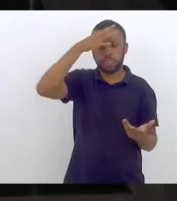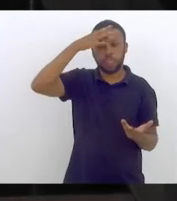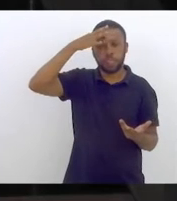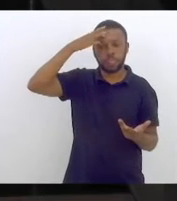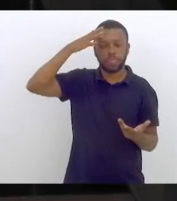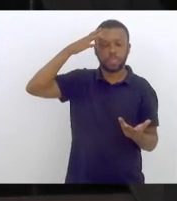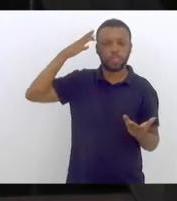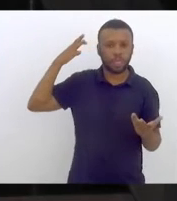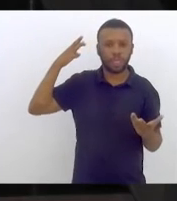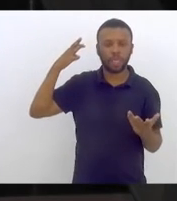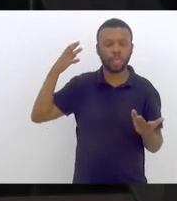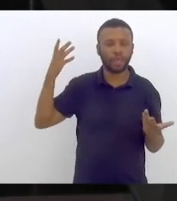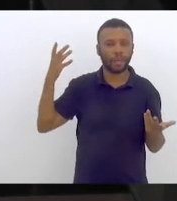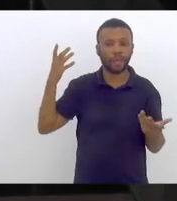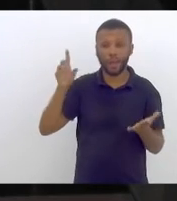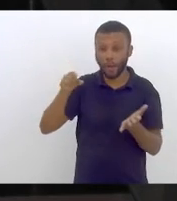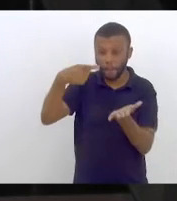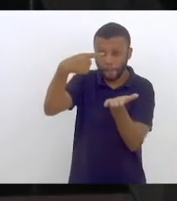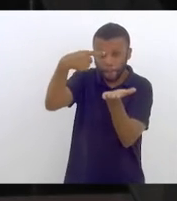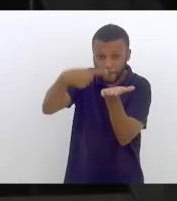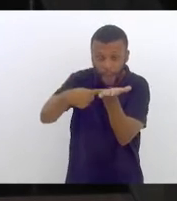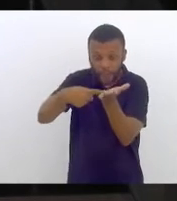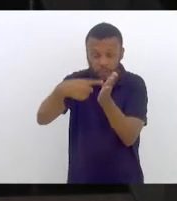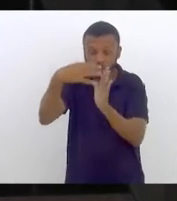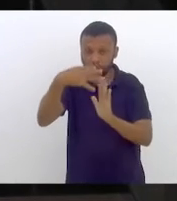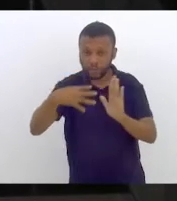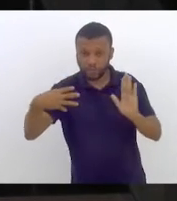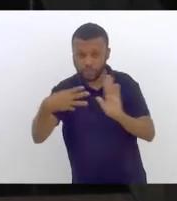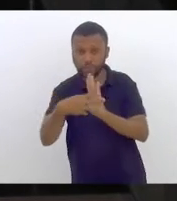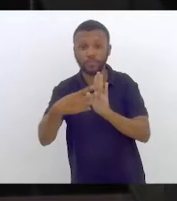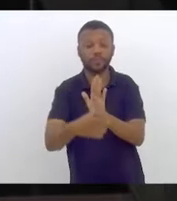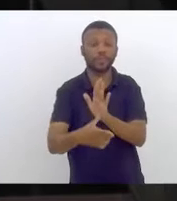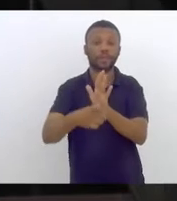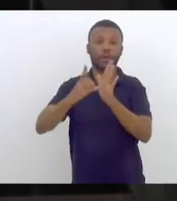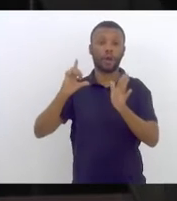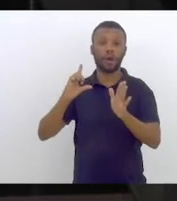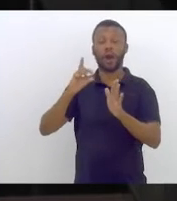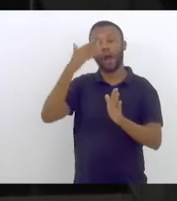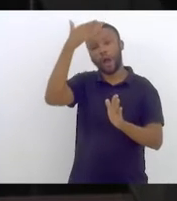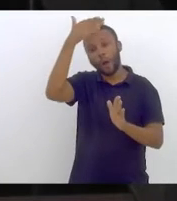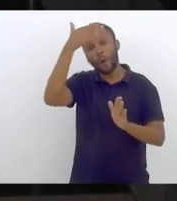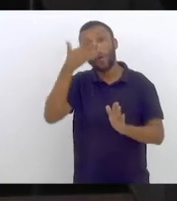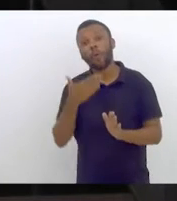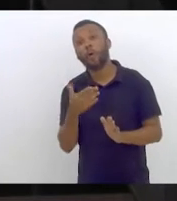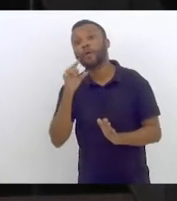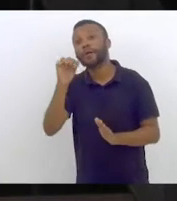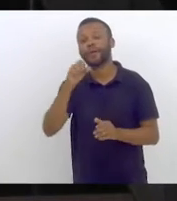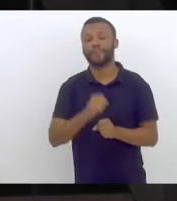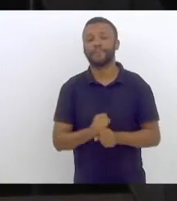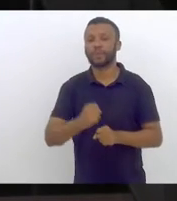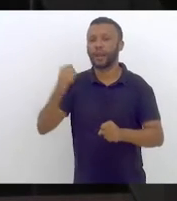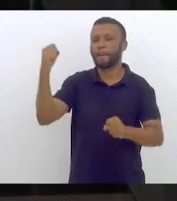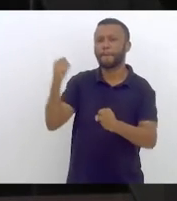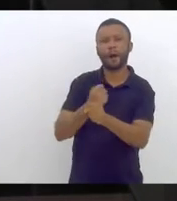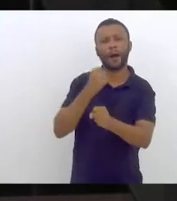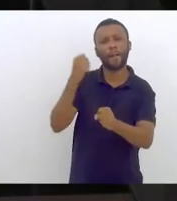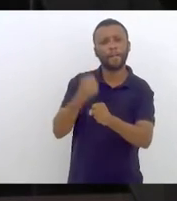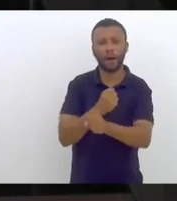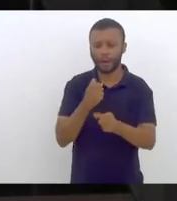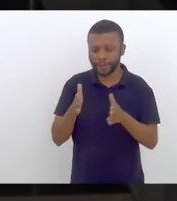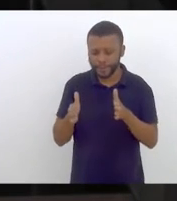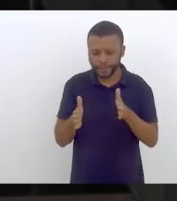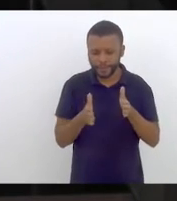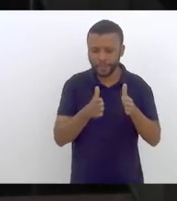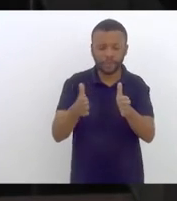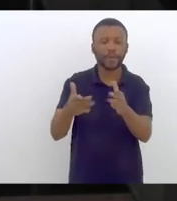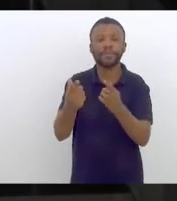ao pacto anterior, constava a ampliação da Via Light, que é